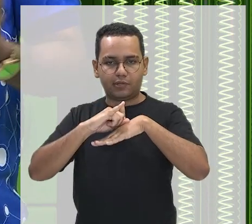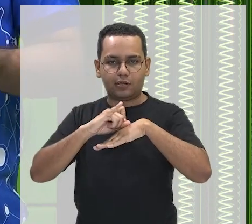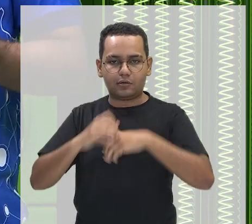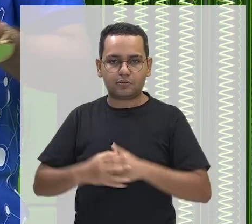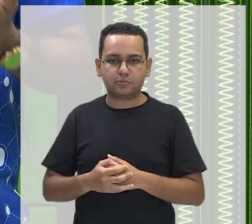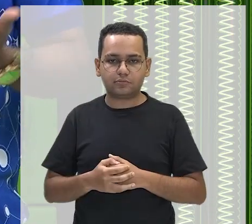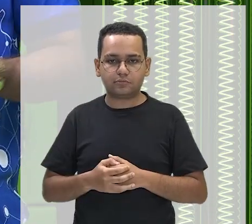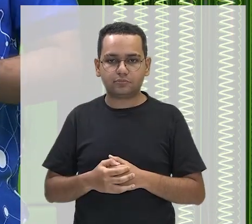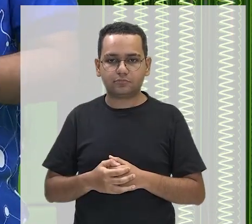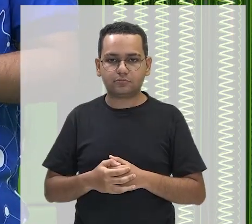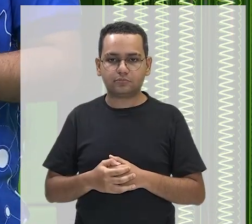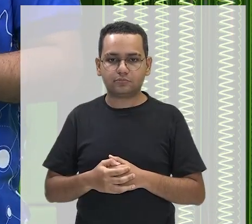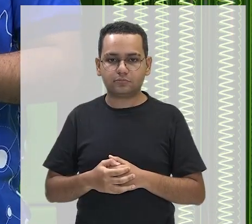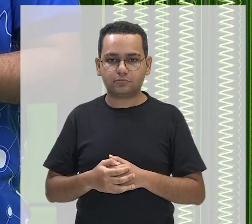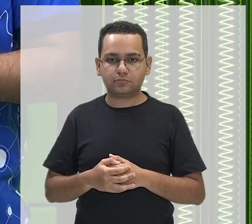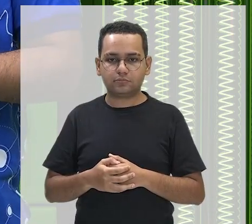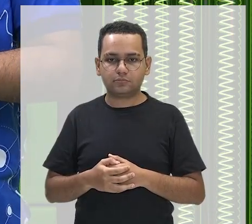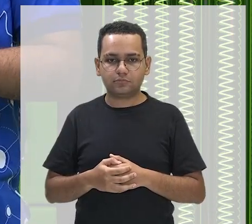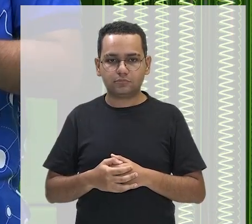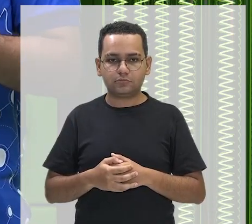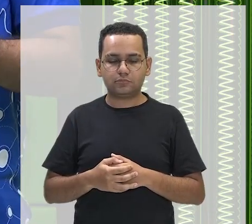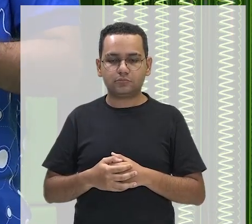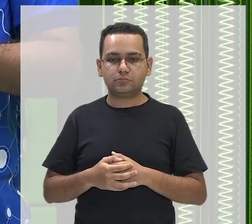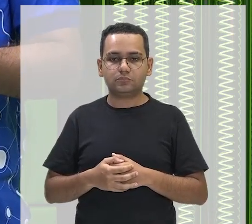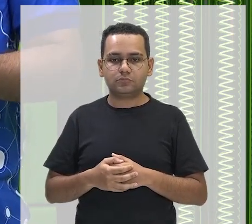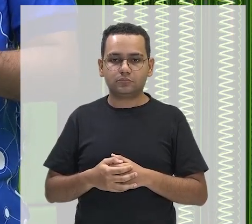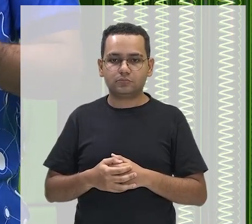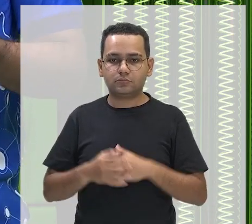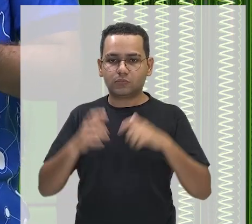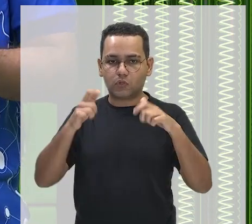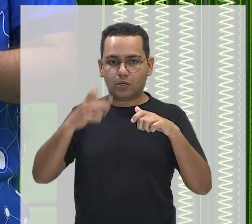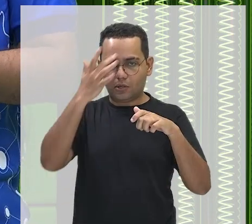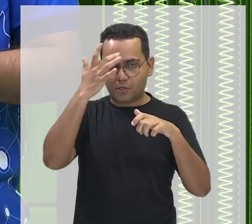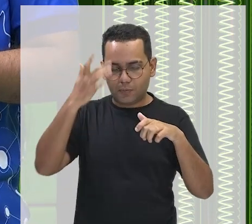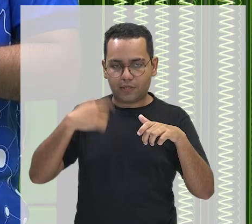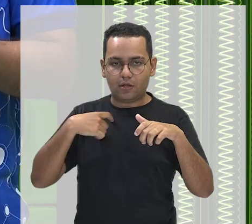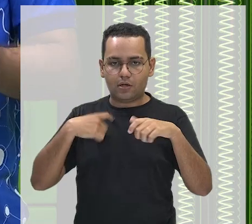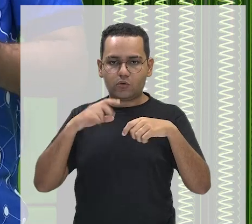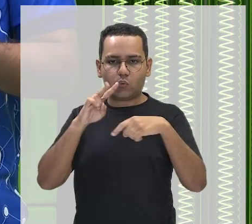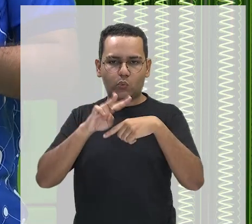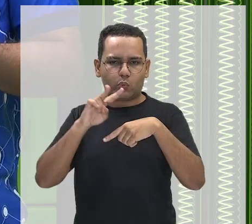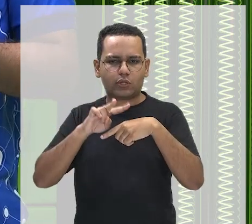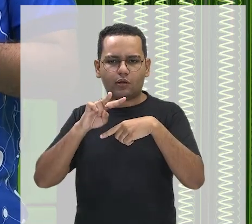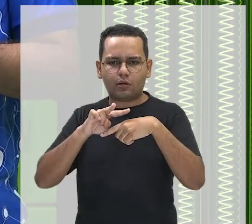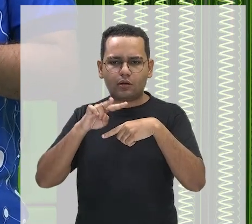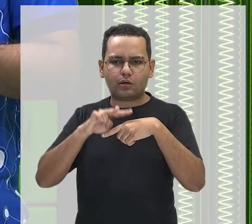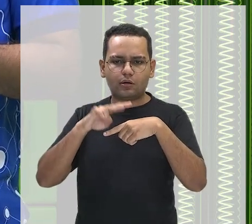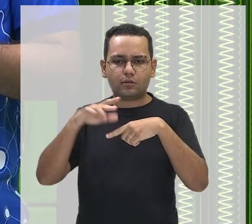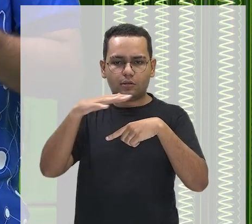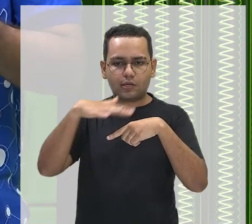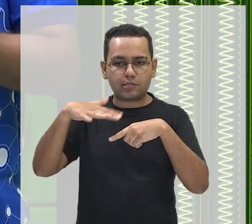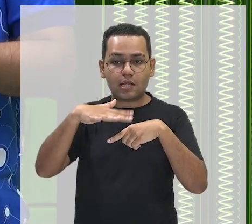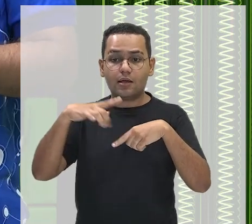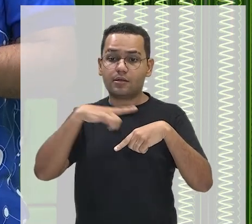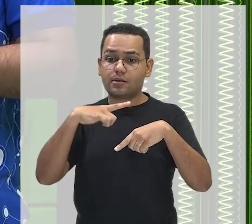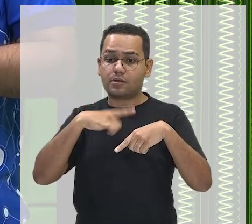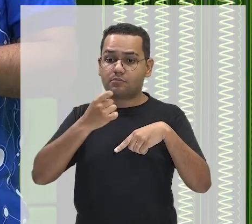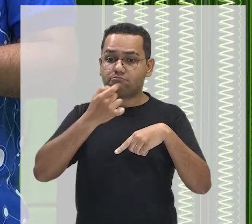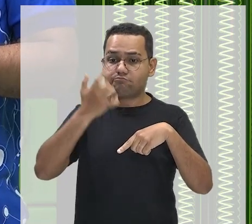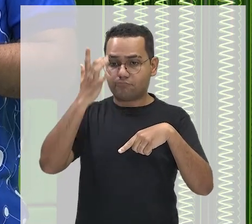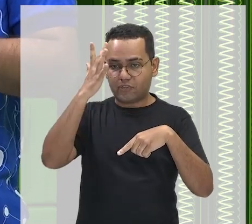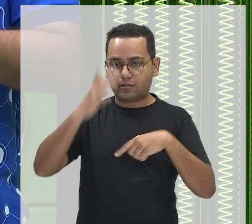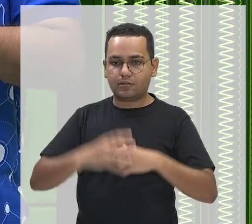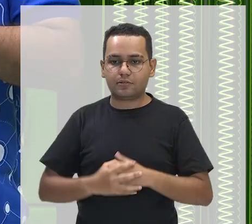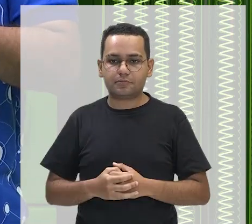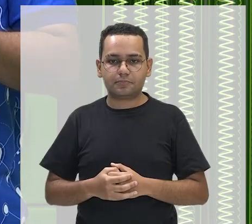essa região, esse local onde as pessoas iam ficar ali internas, né, para facilitar um pouco mais o acesso a medicamentos, por